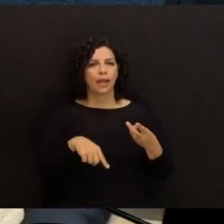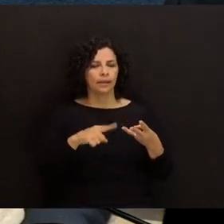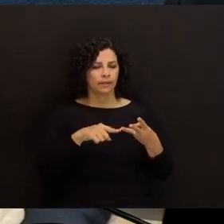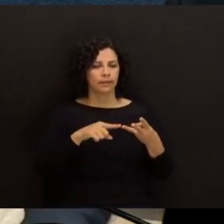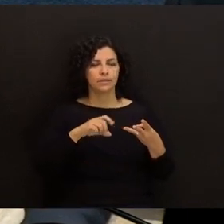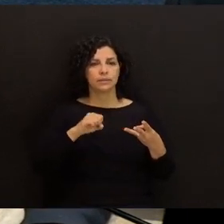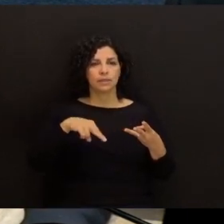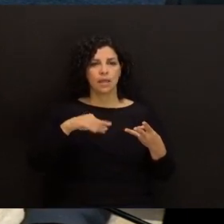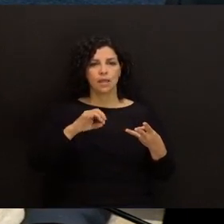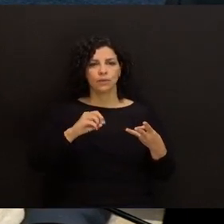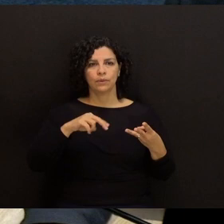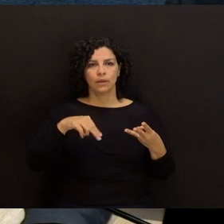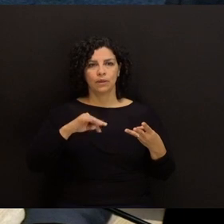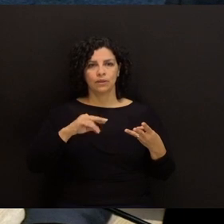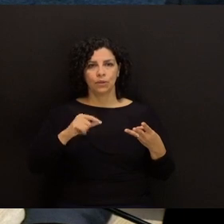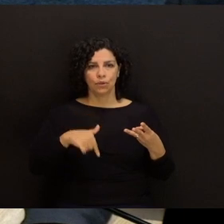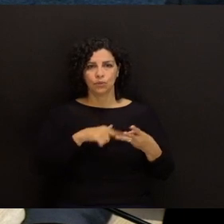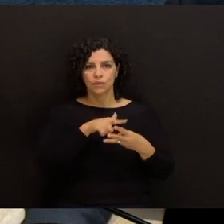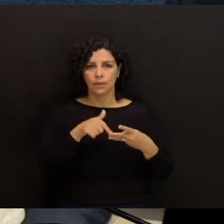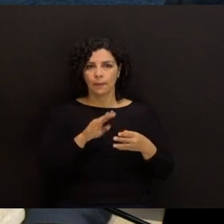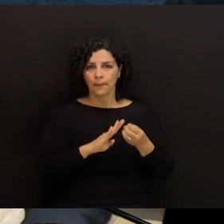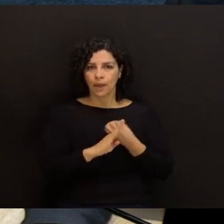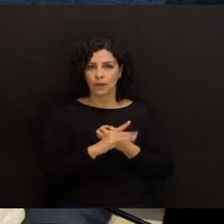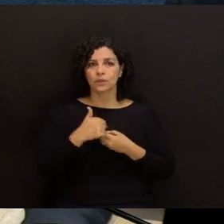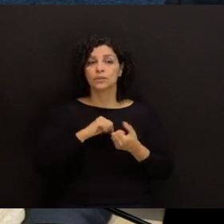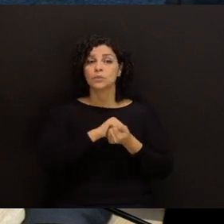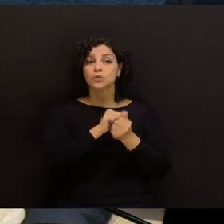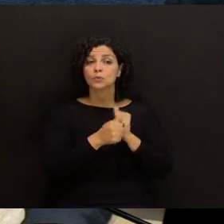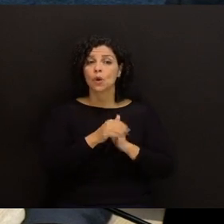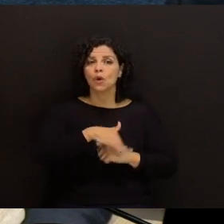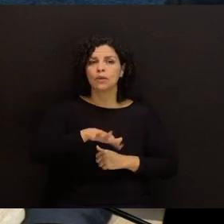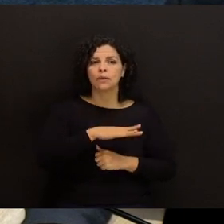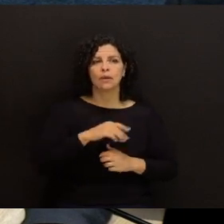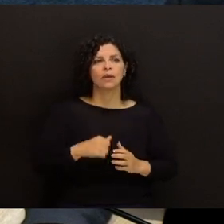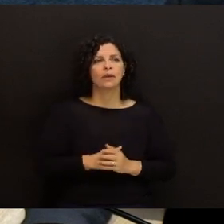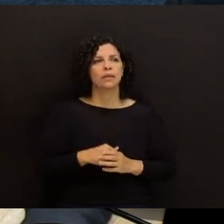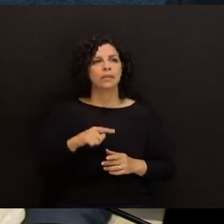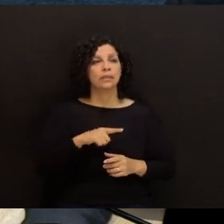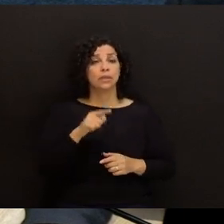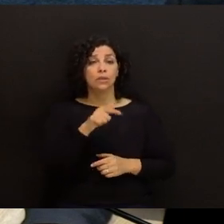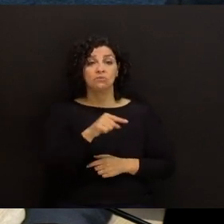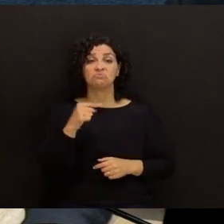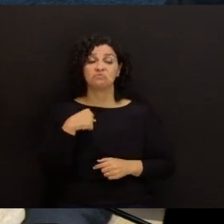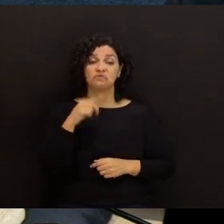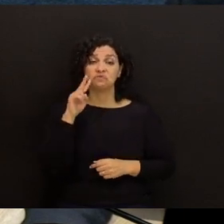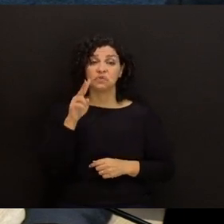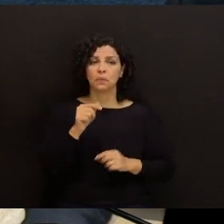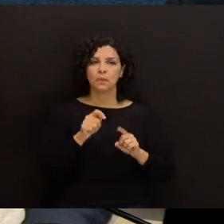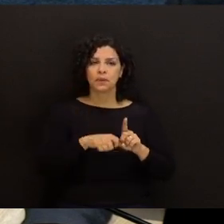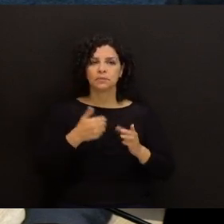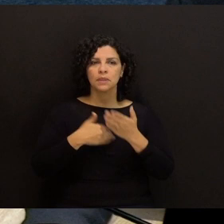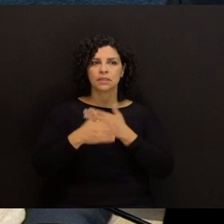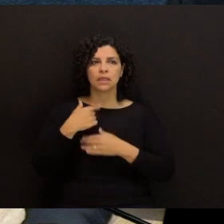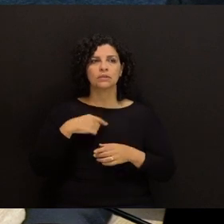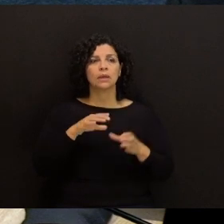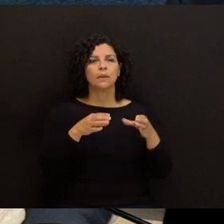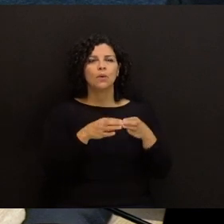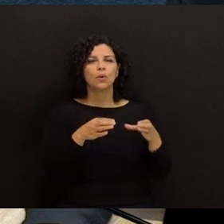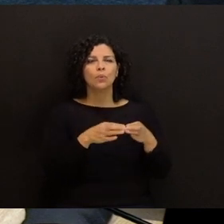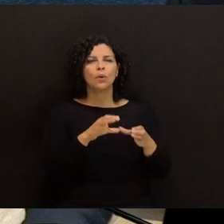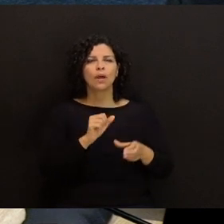Antônio a questão de esporte mês passado a gente conseguiu ele trazer por loteamento Carolina